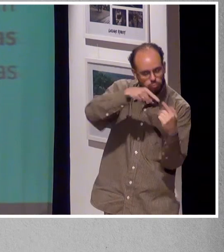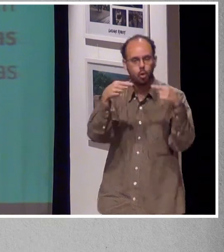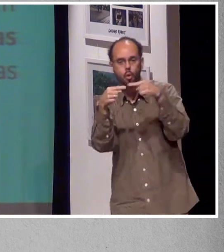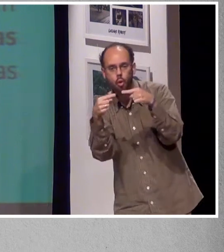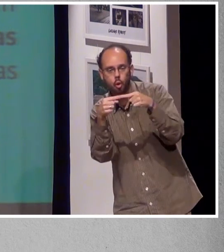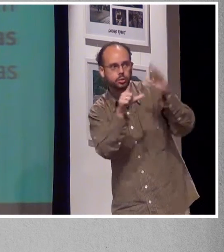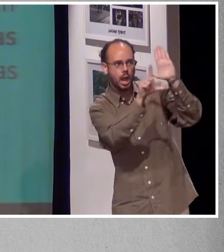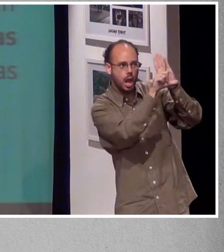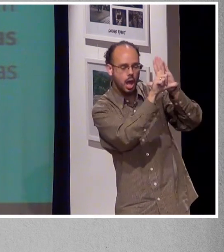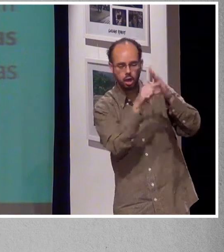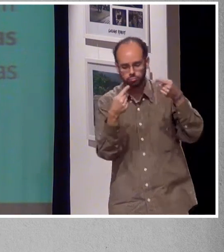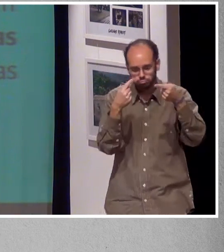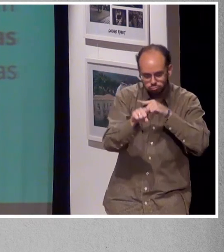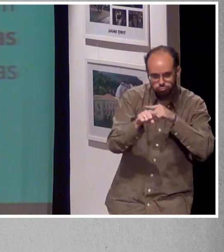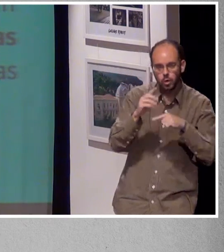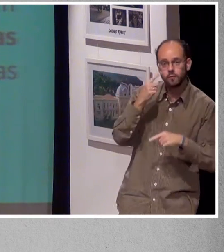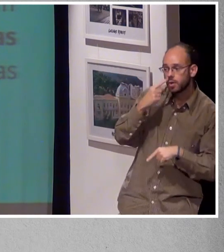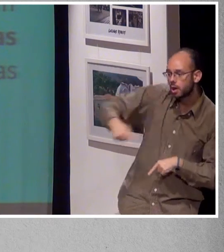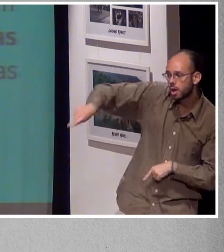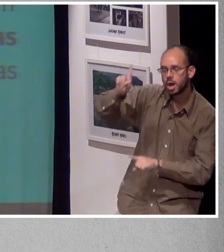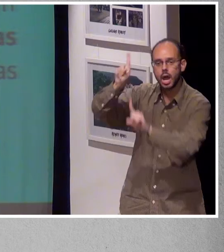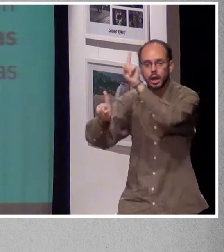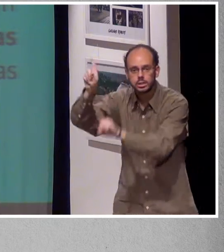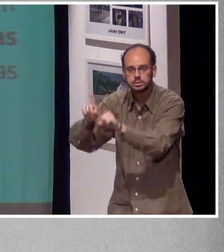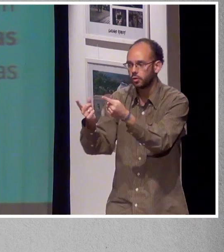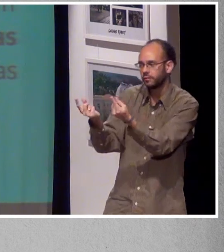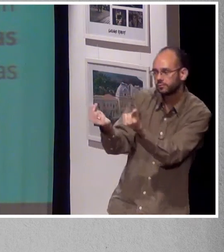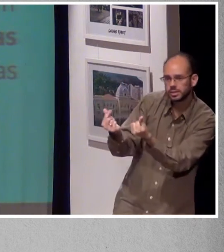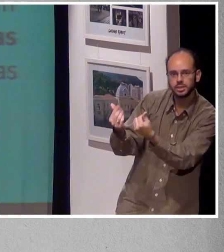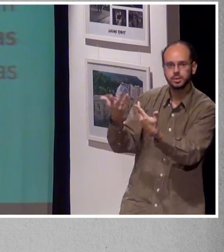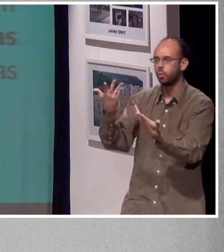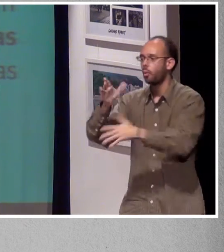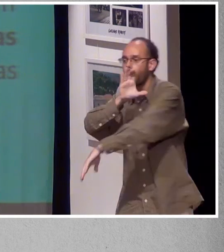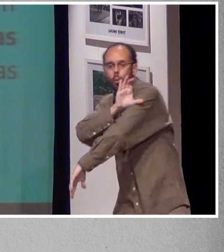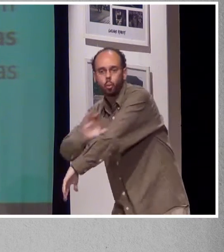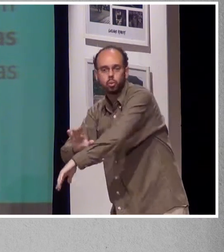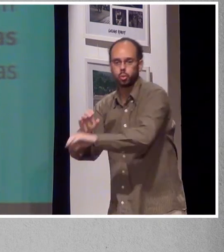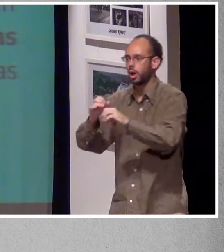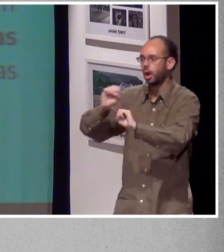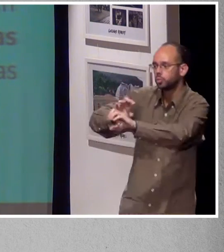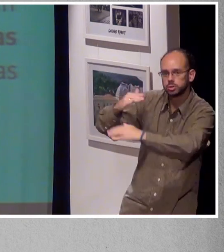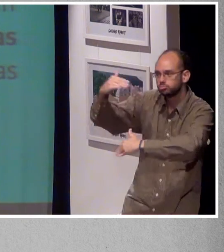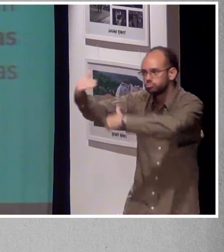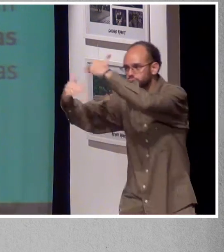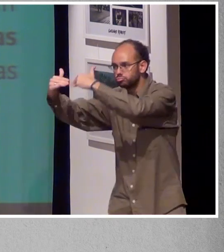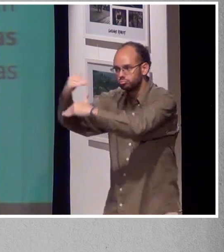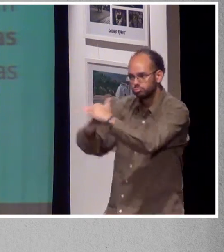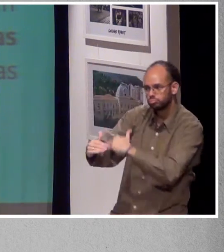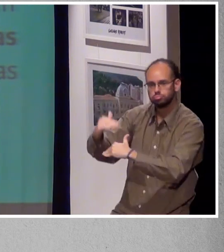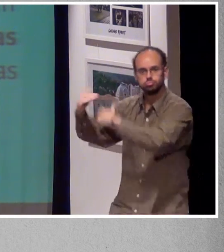As resoluções, onde o governo ele lê e ele vê as